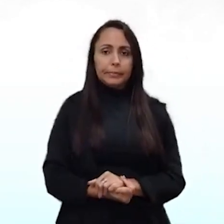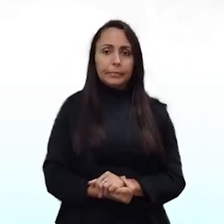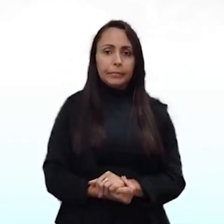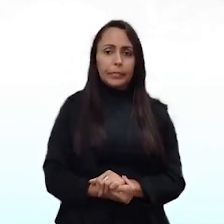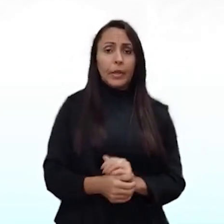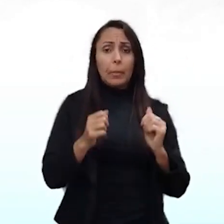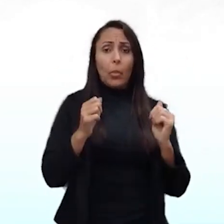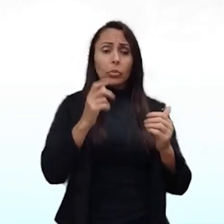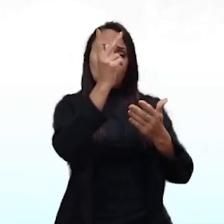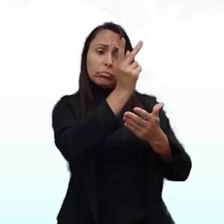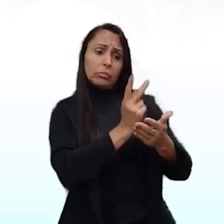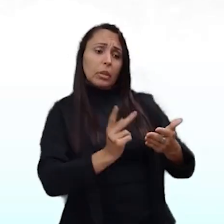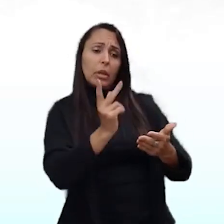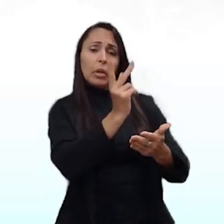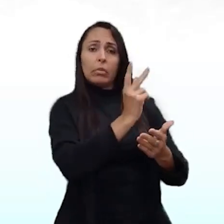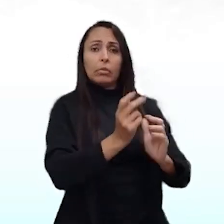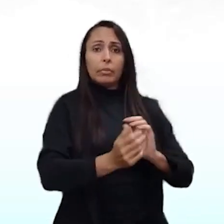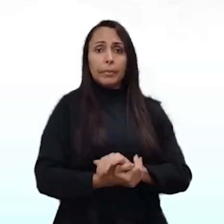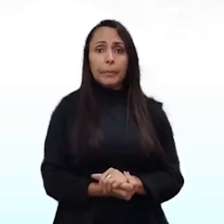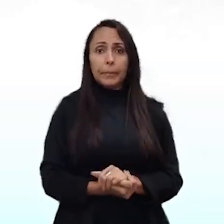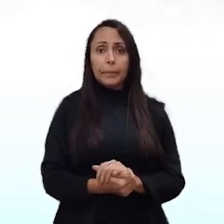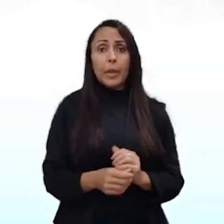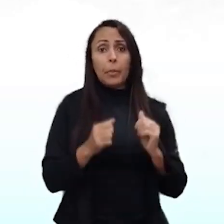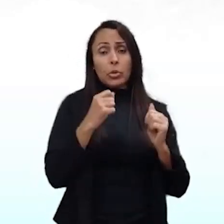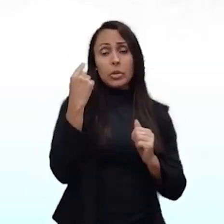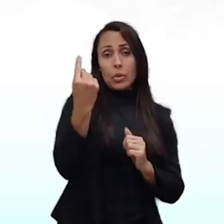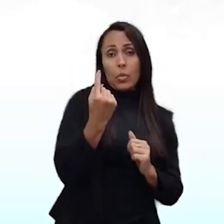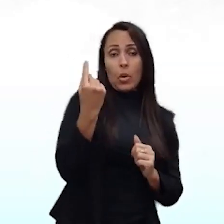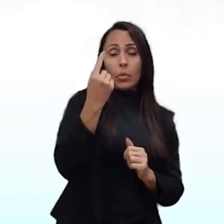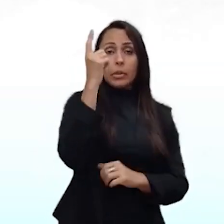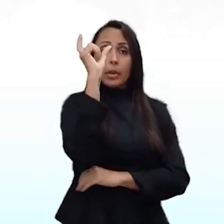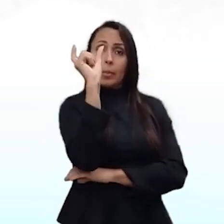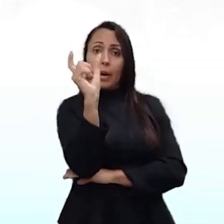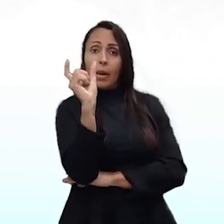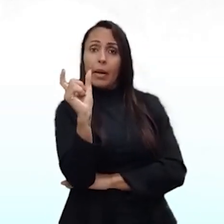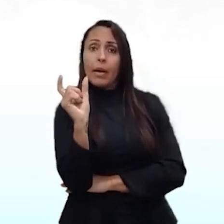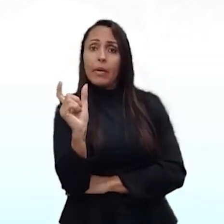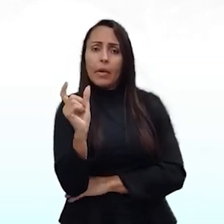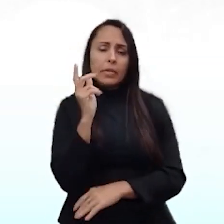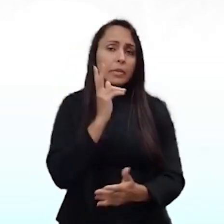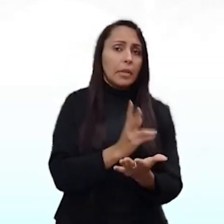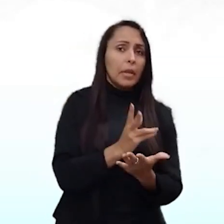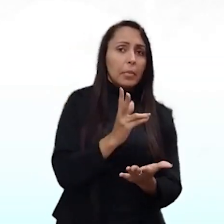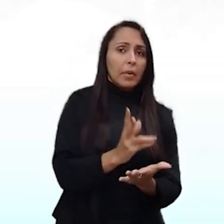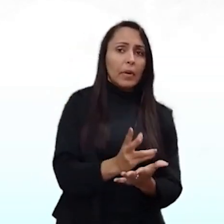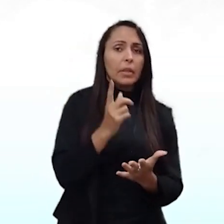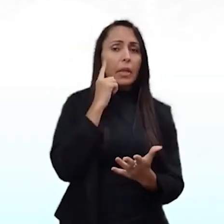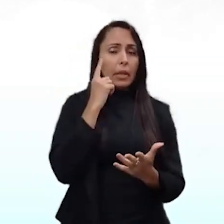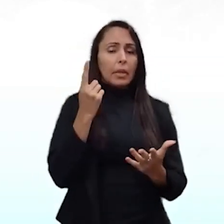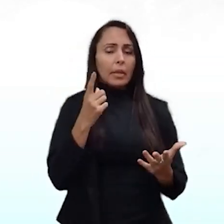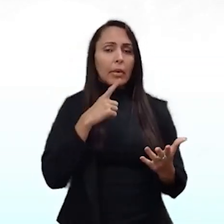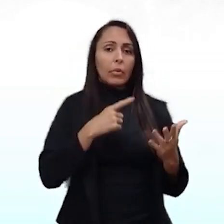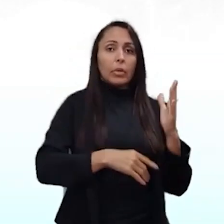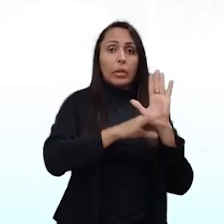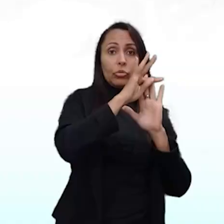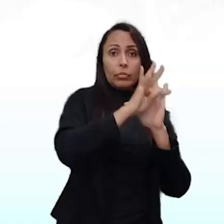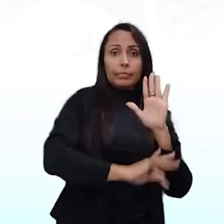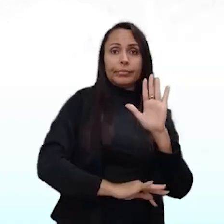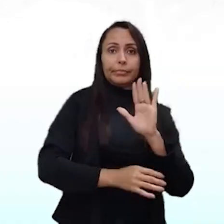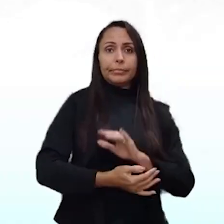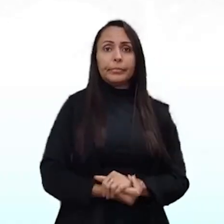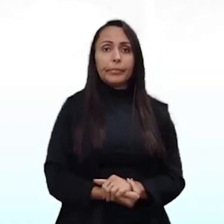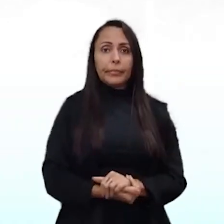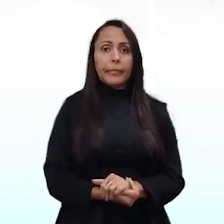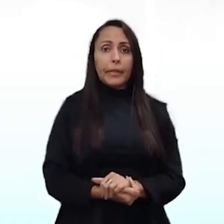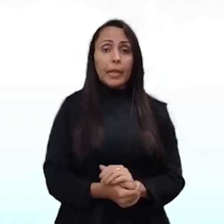Pode ser uma imagem, pode ser uma única palavra, sempre vai ter que levar em consideração o contexto. E a